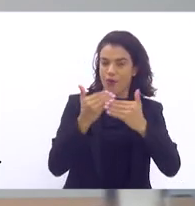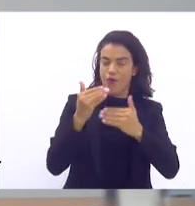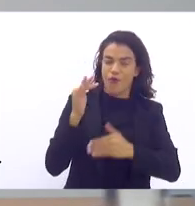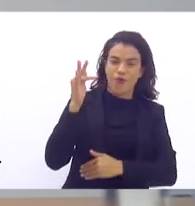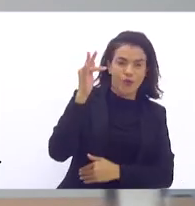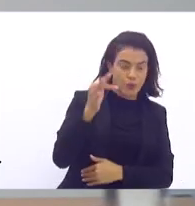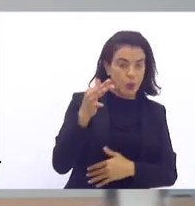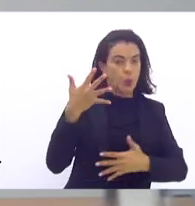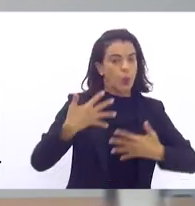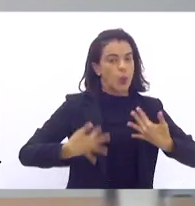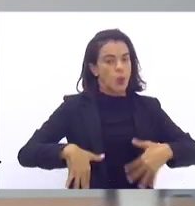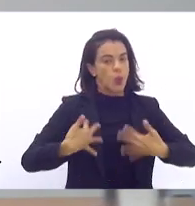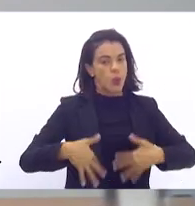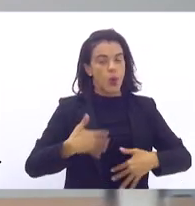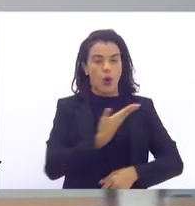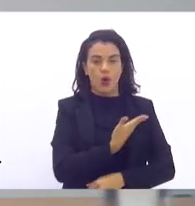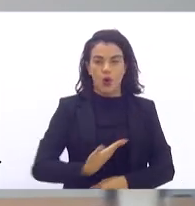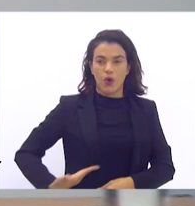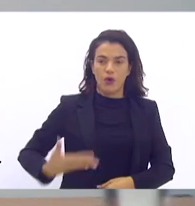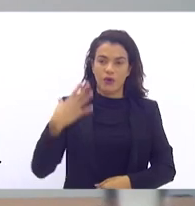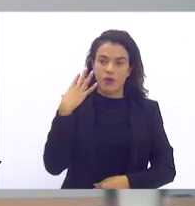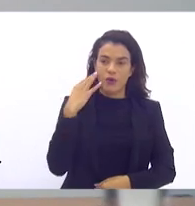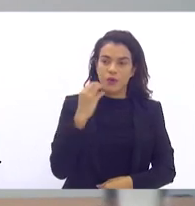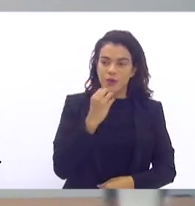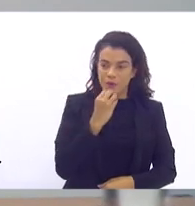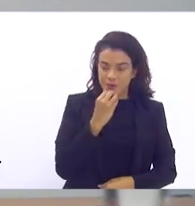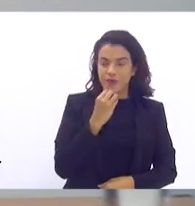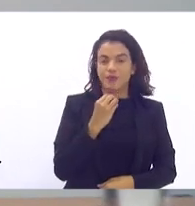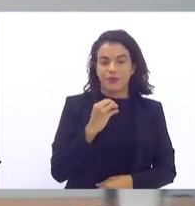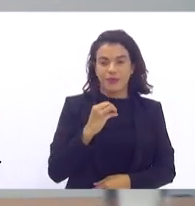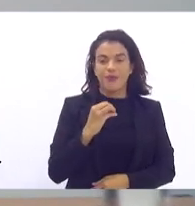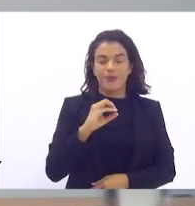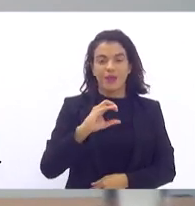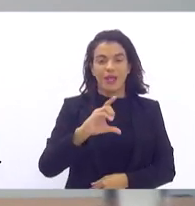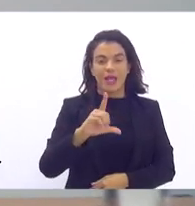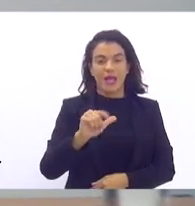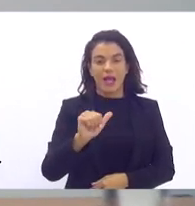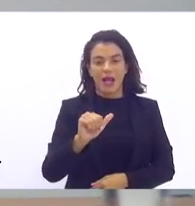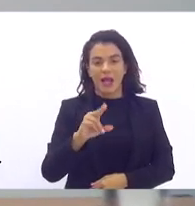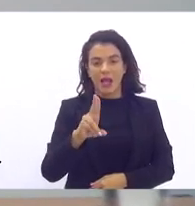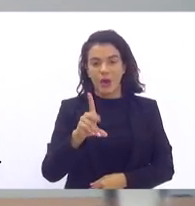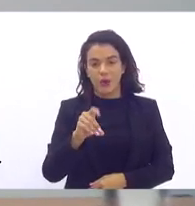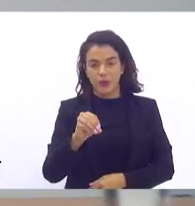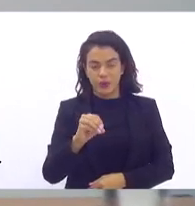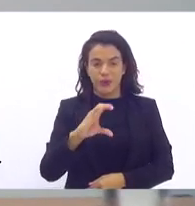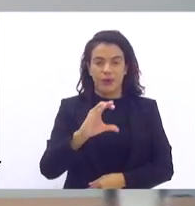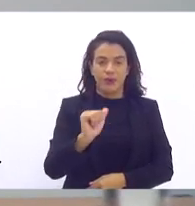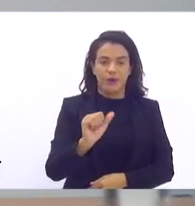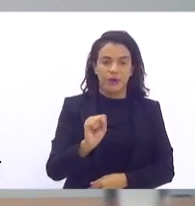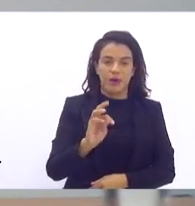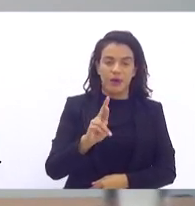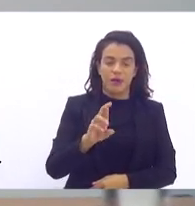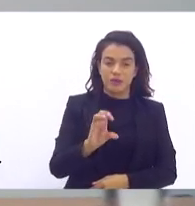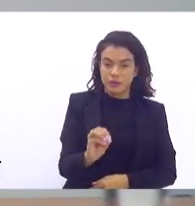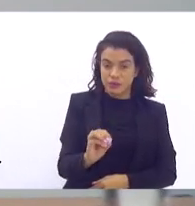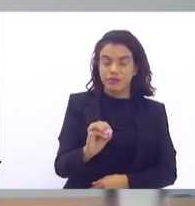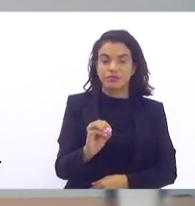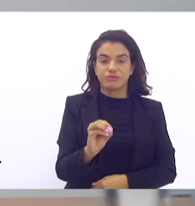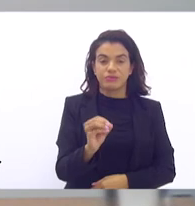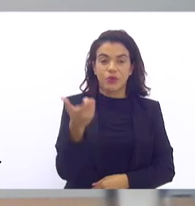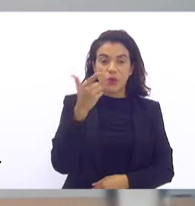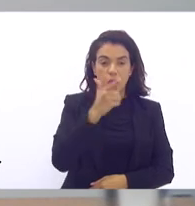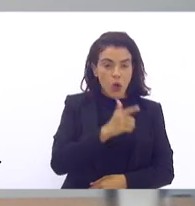Castro tirou junto com os deputados e o André foi fundamental nisso o estado de